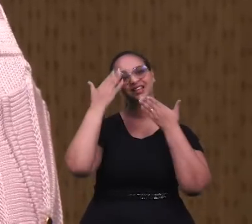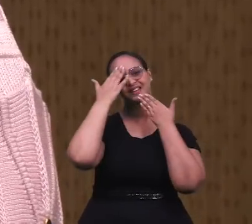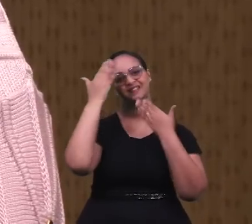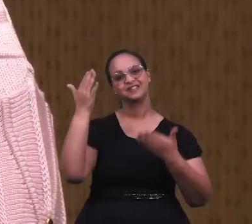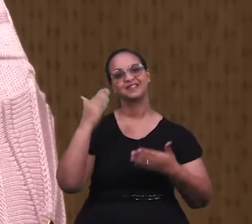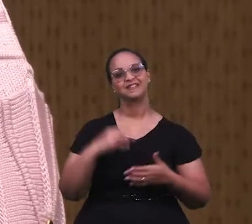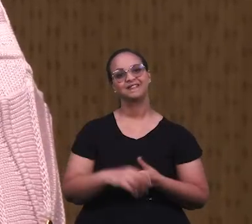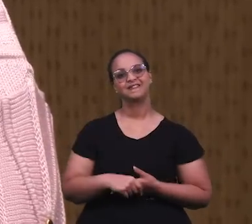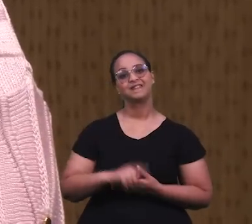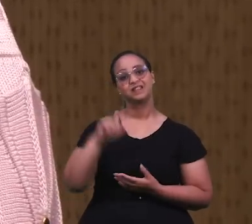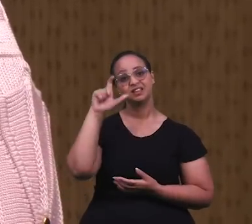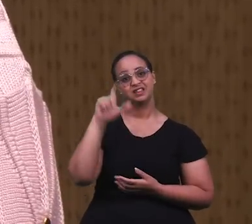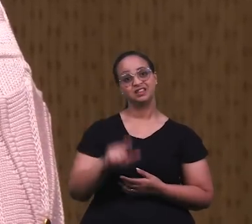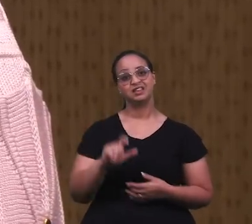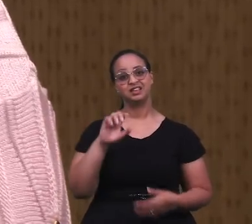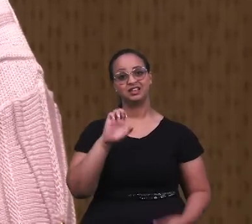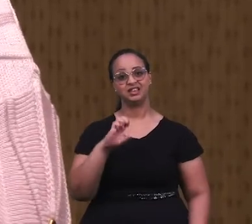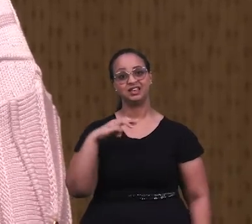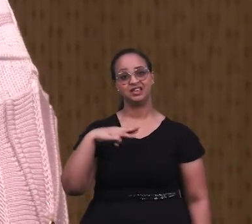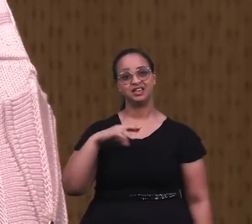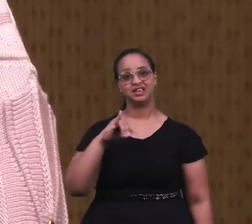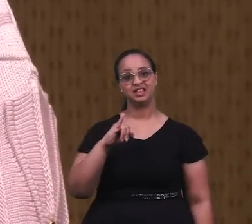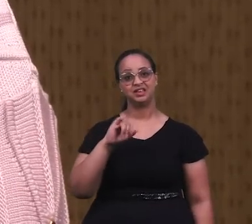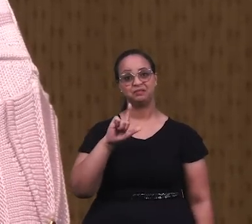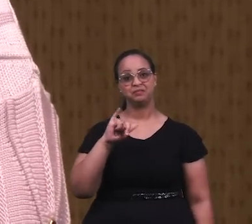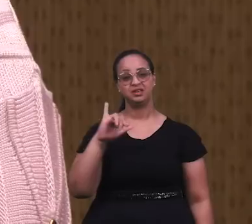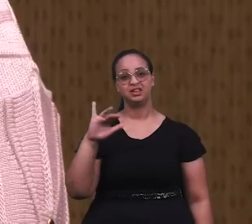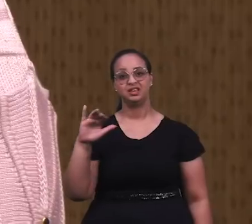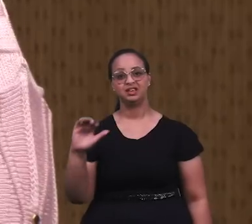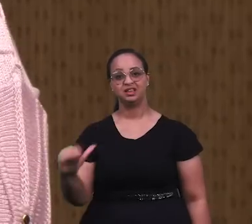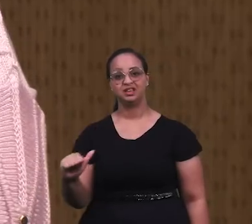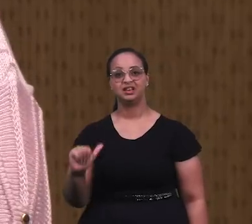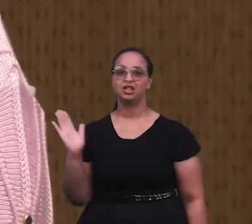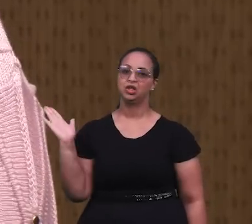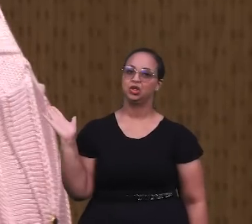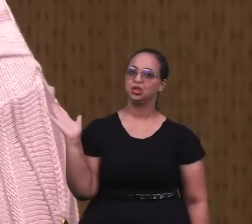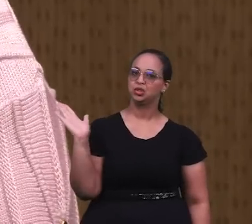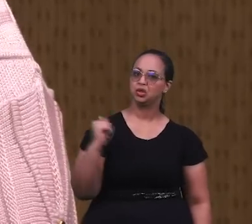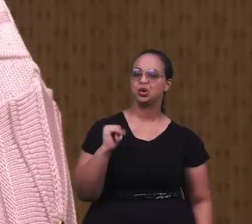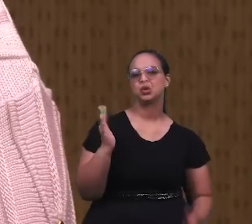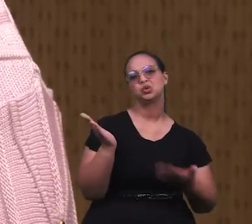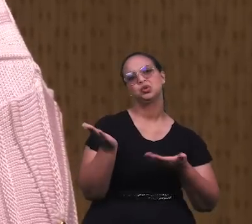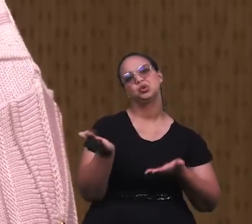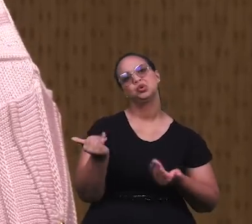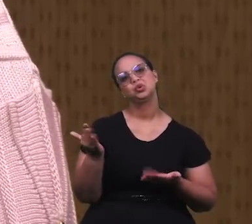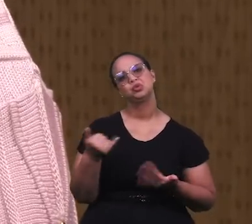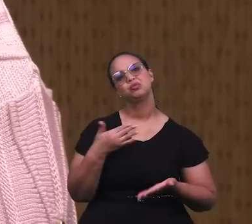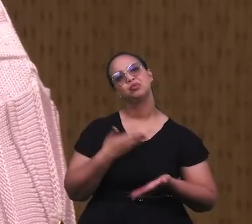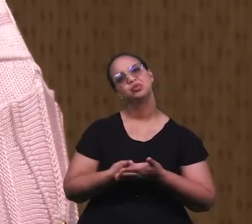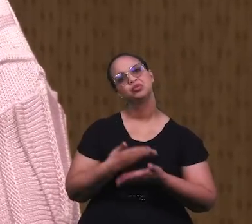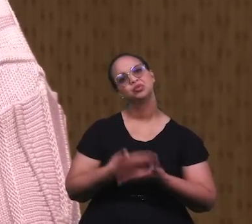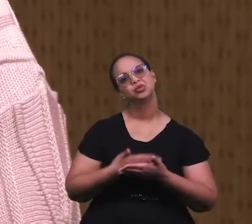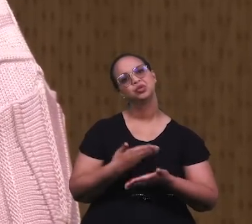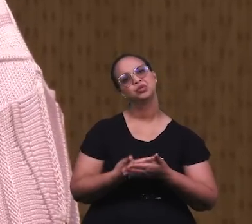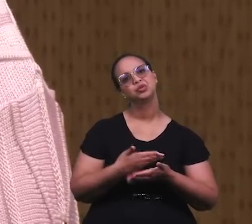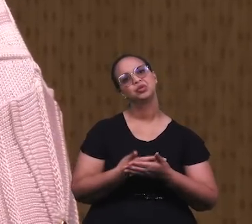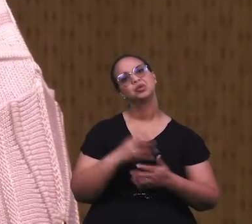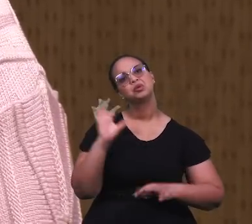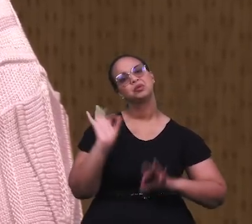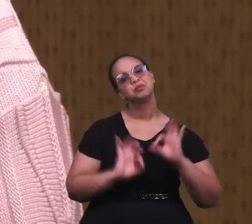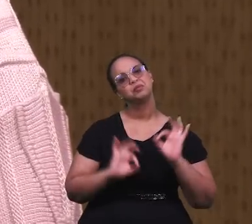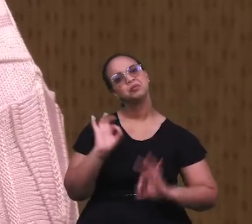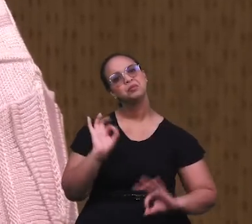a senhora Emília, que entrou em contato com a equipe de produção, trouxe os jovens, eles fizeram um trabalho de estudo, de